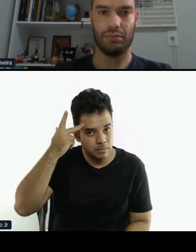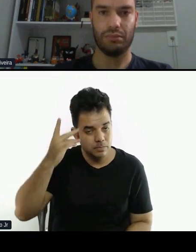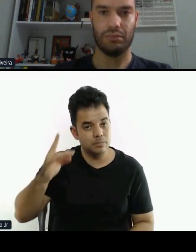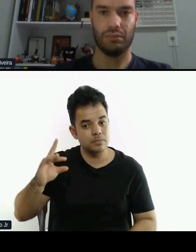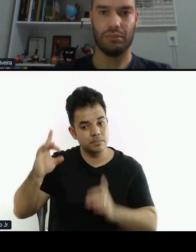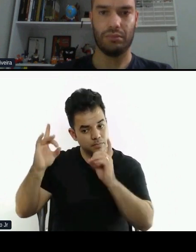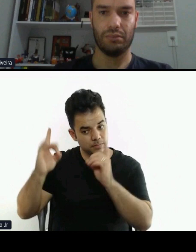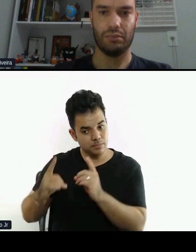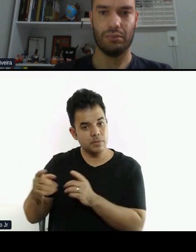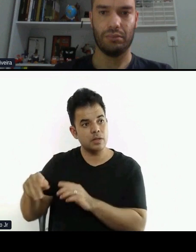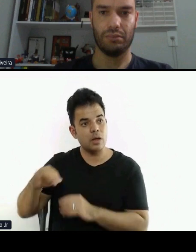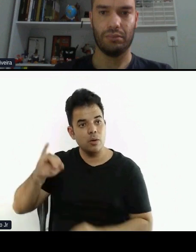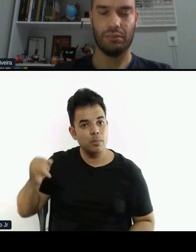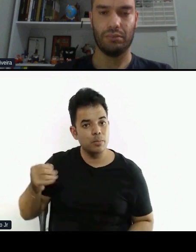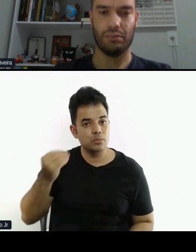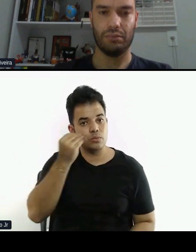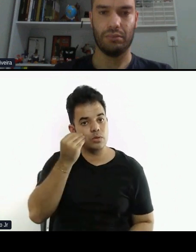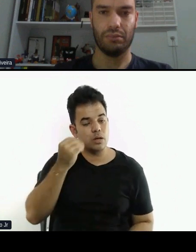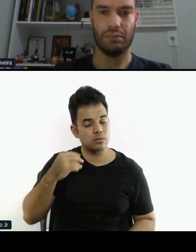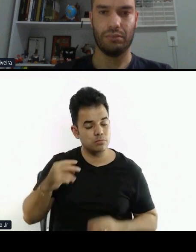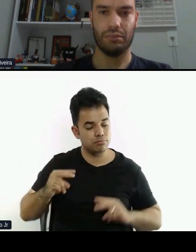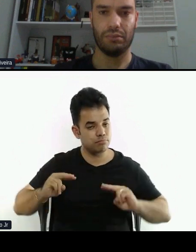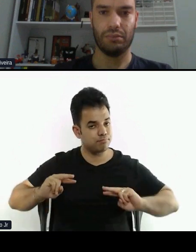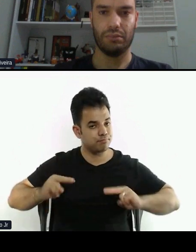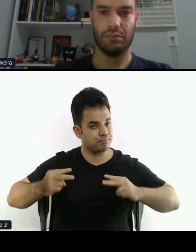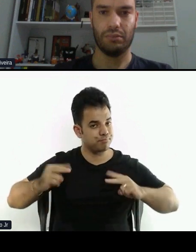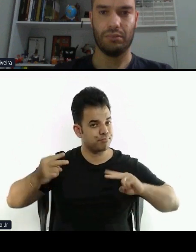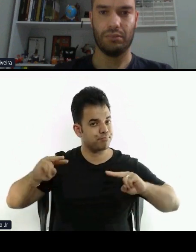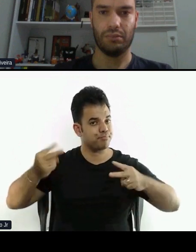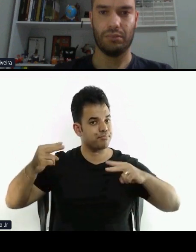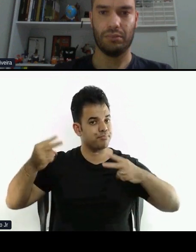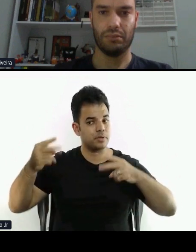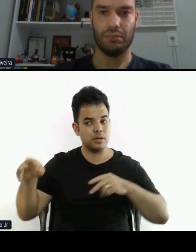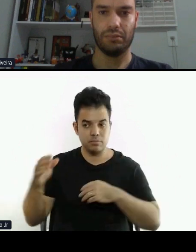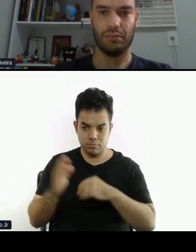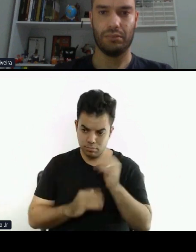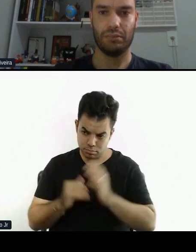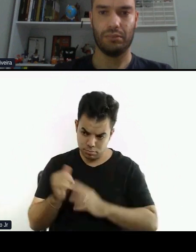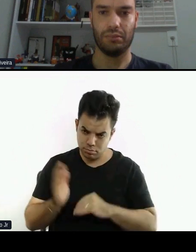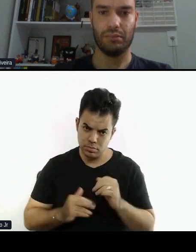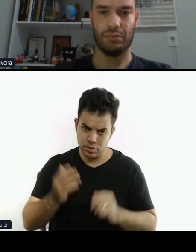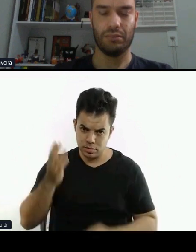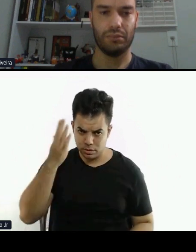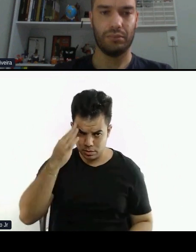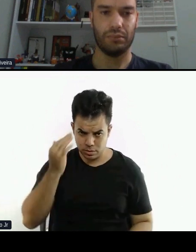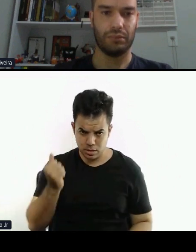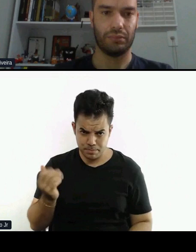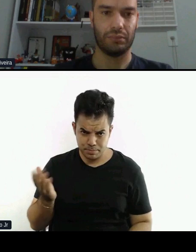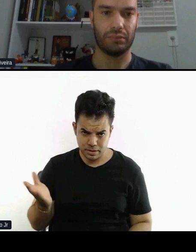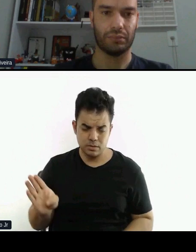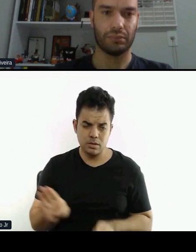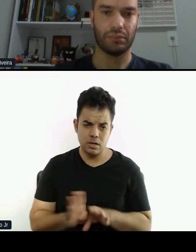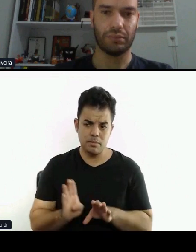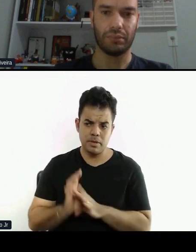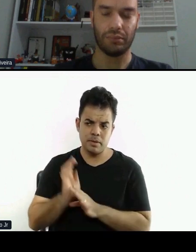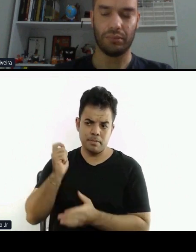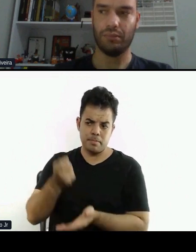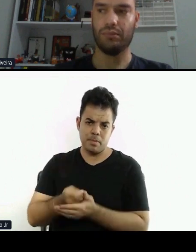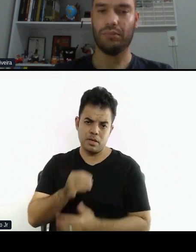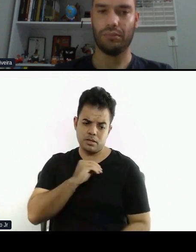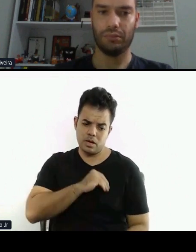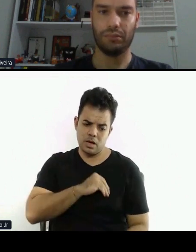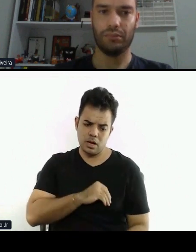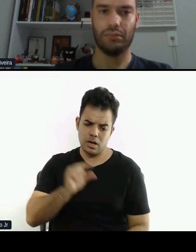a oportunidade daquilo que ele está preparado para fazer, inclusive tendo a remuneração adequada, né?